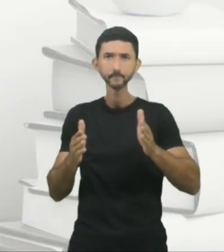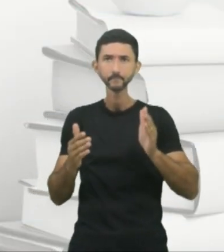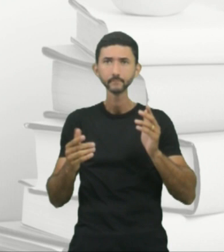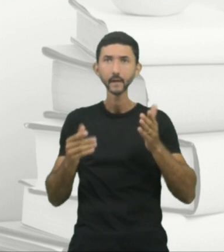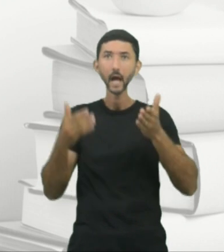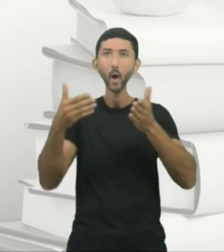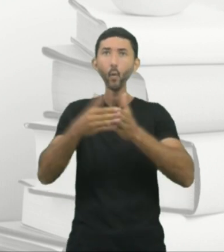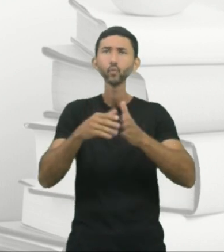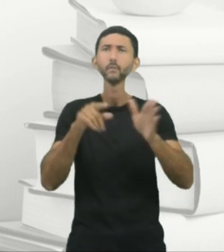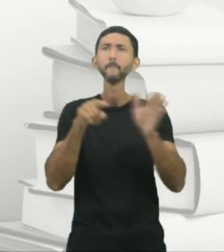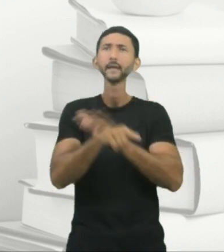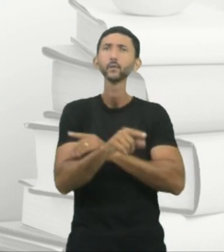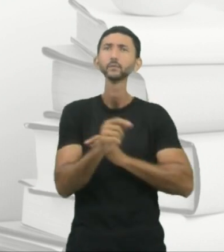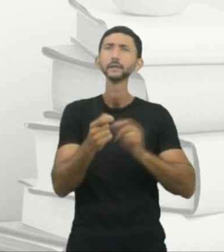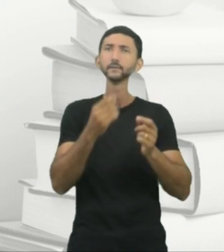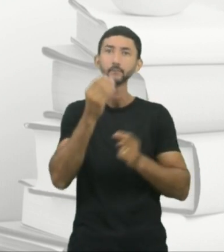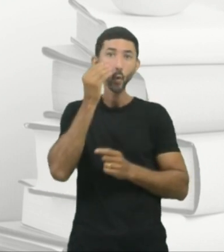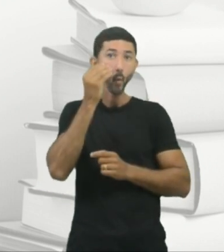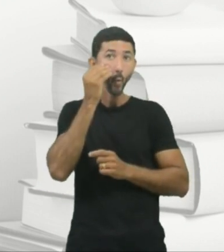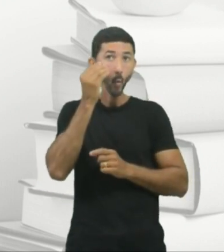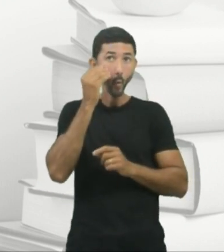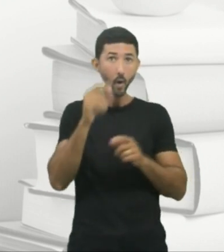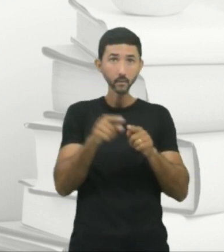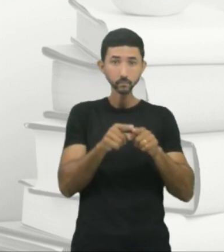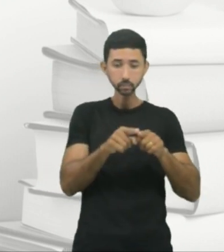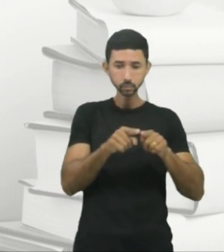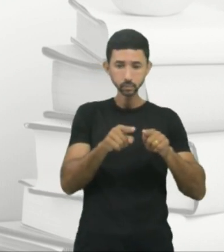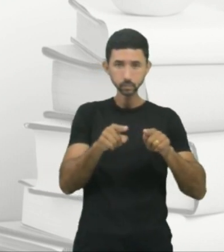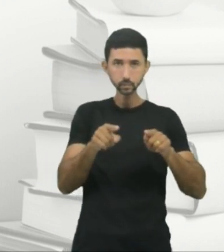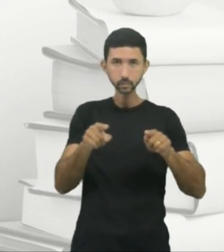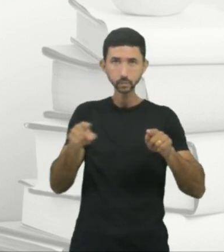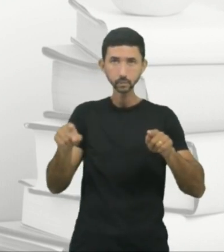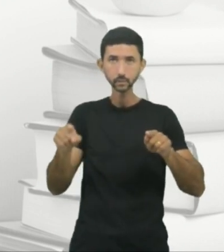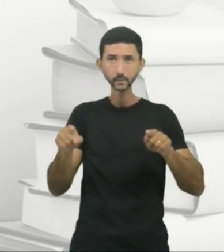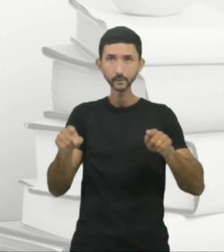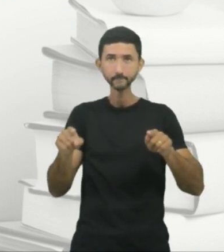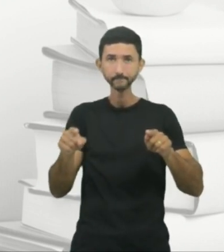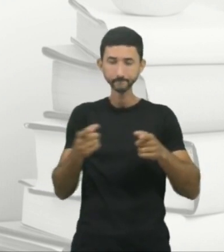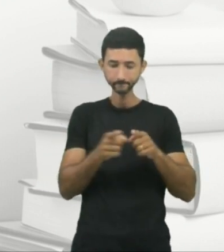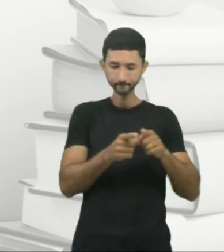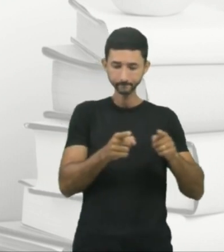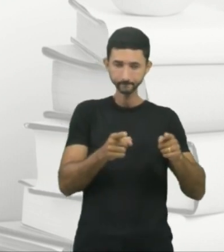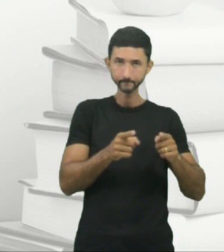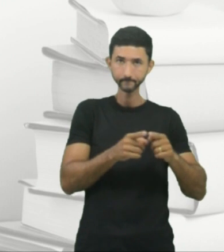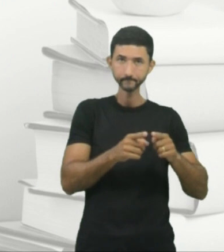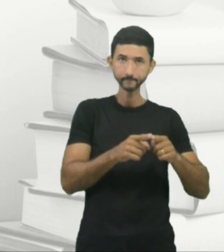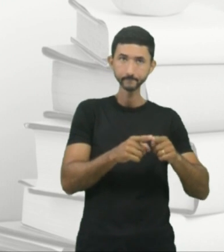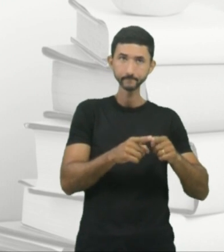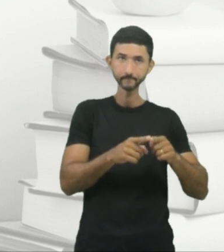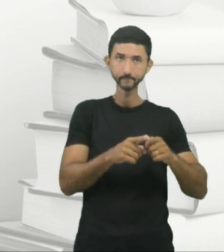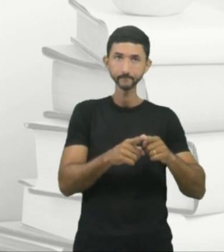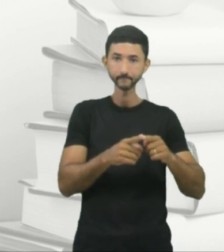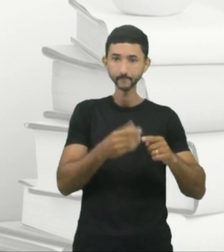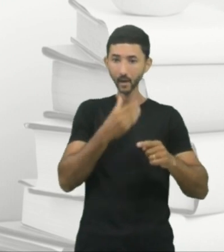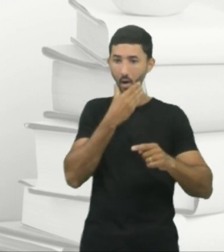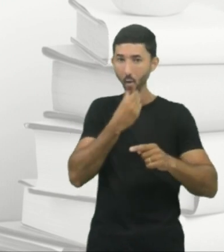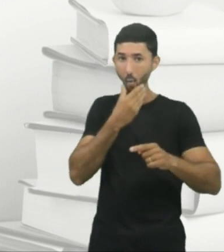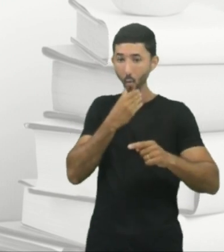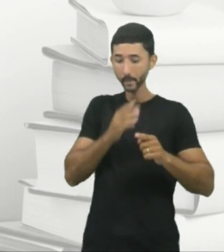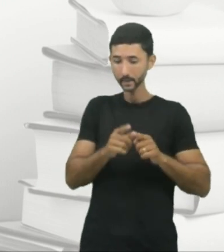última pergunta que diz assim: observe na reta numérica a distância entre Marcelo e o